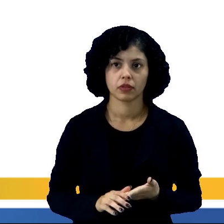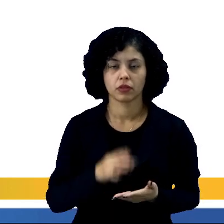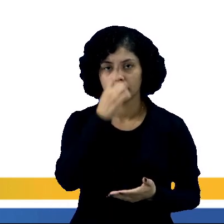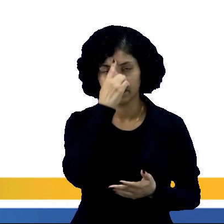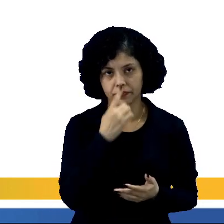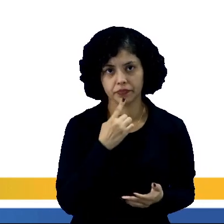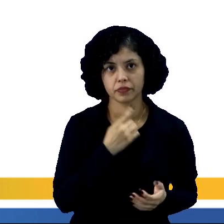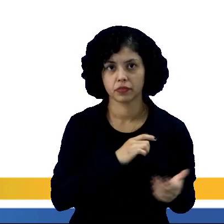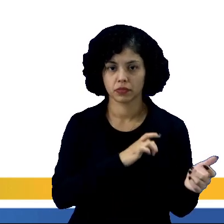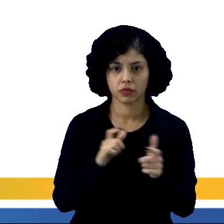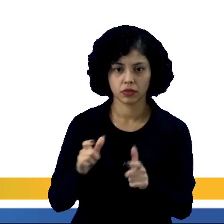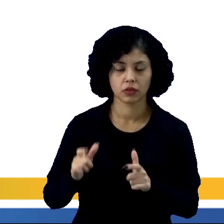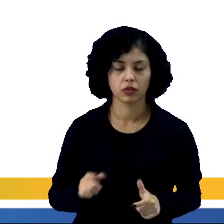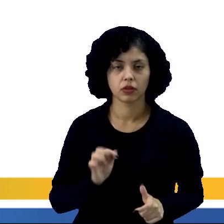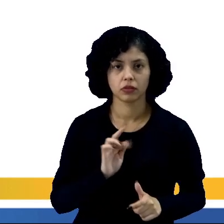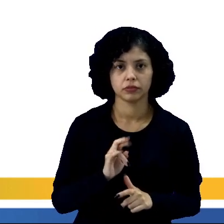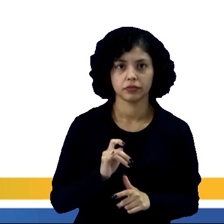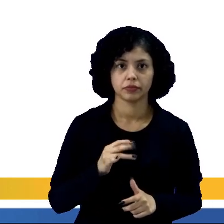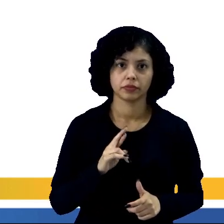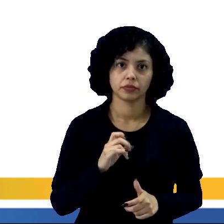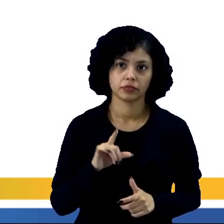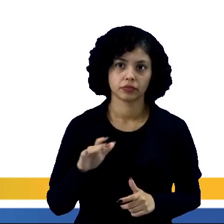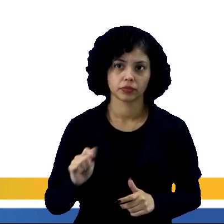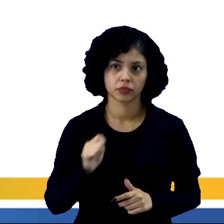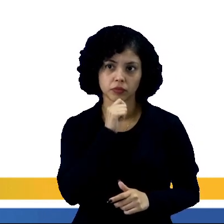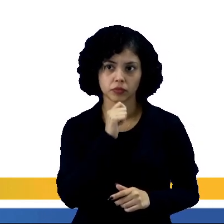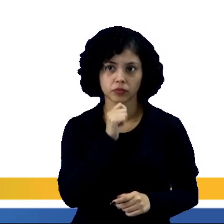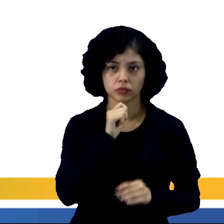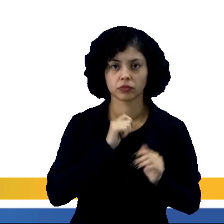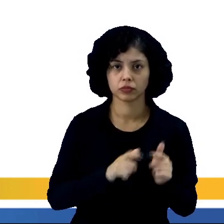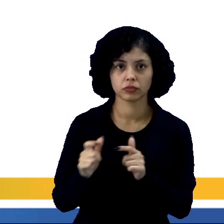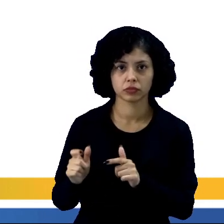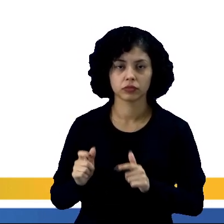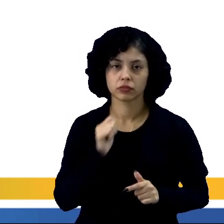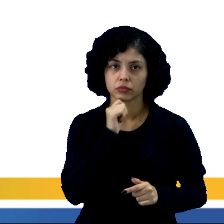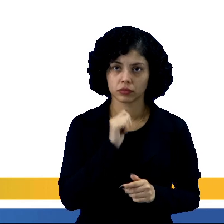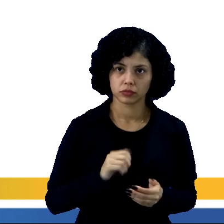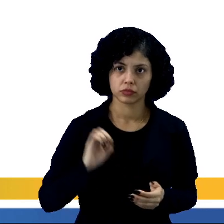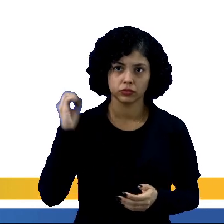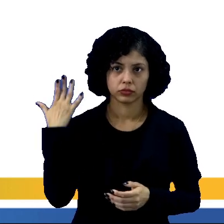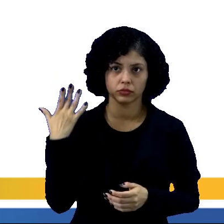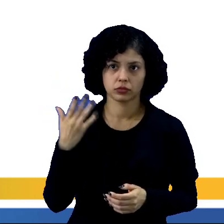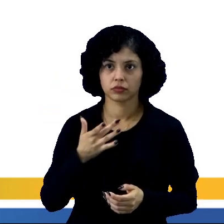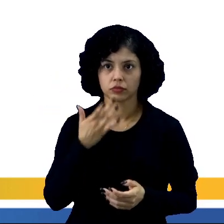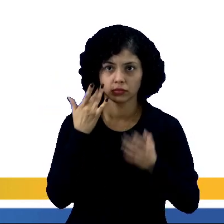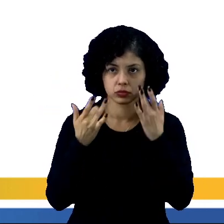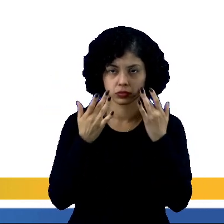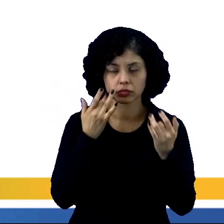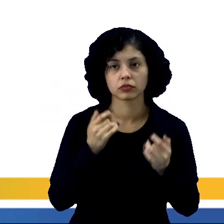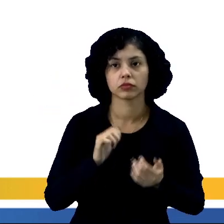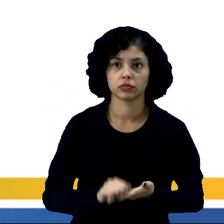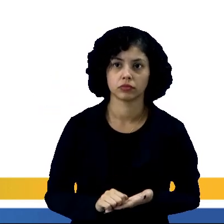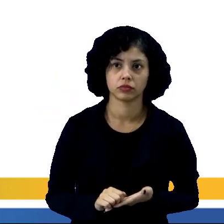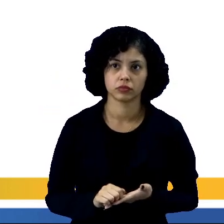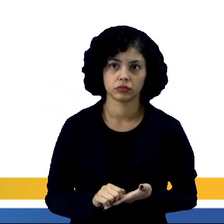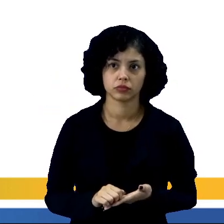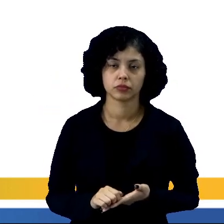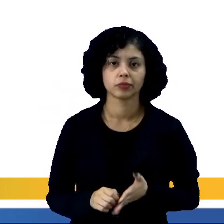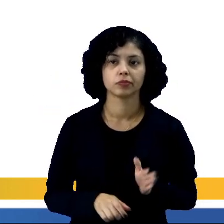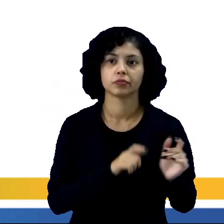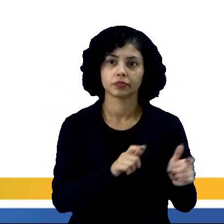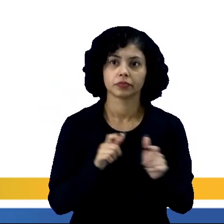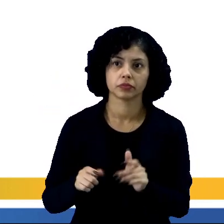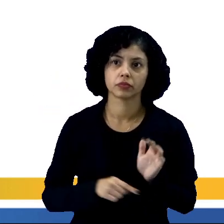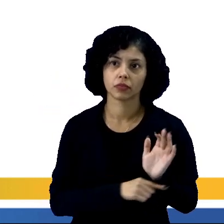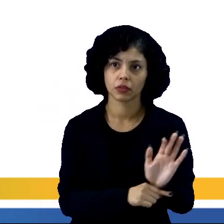cena, né? O espaço de representação, o palco, lugar onde decorre aí o espetáculo teatral. O